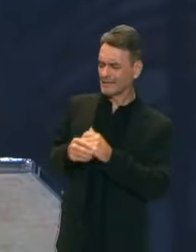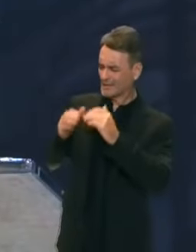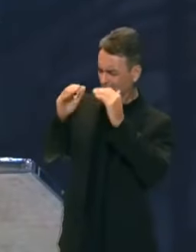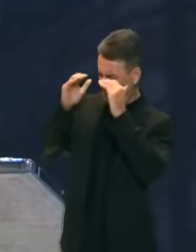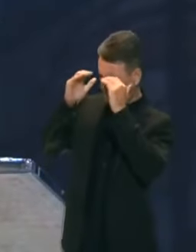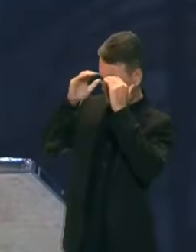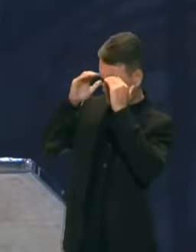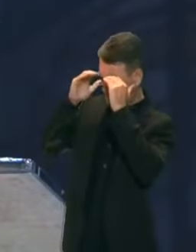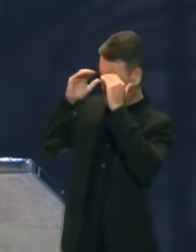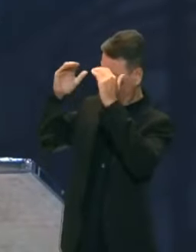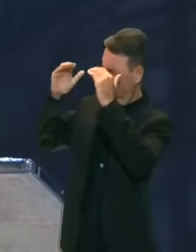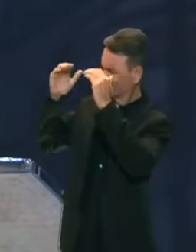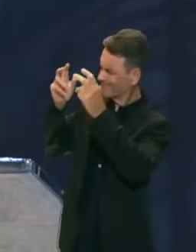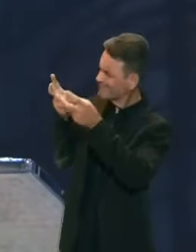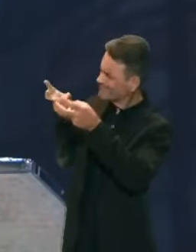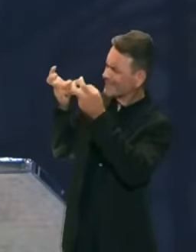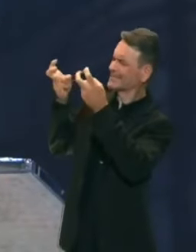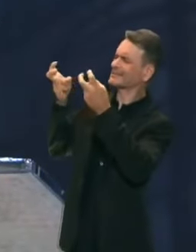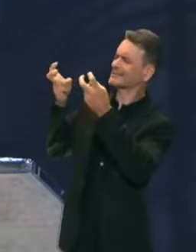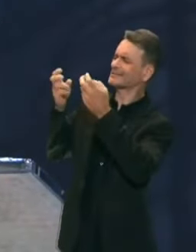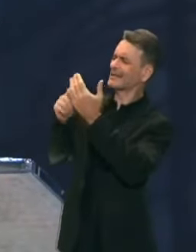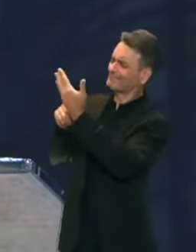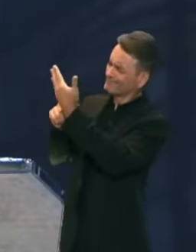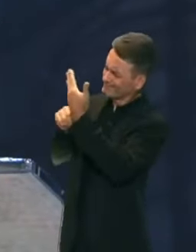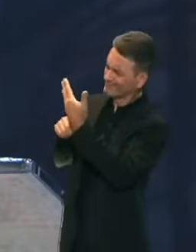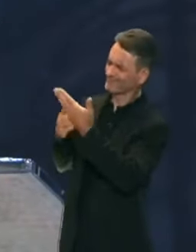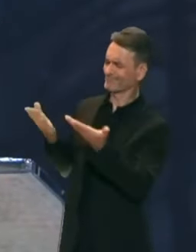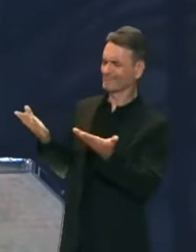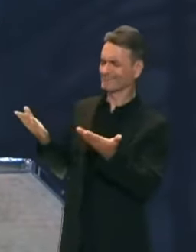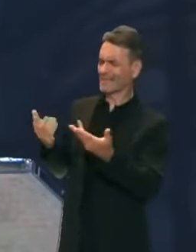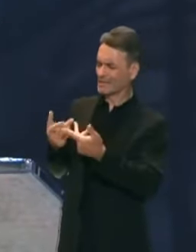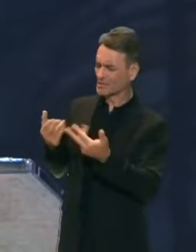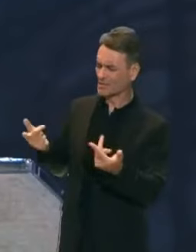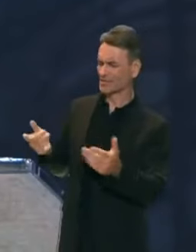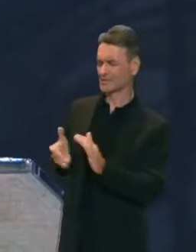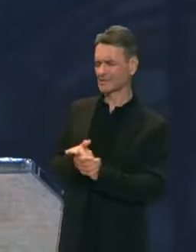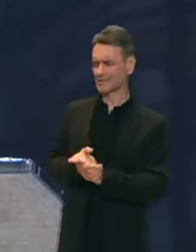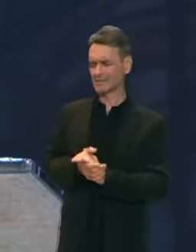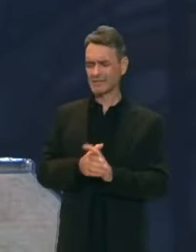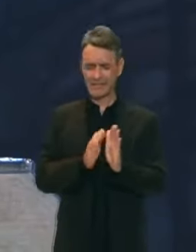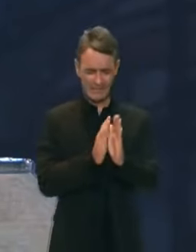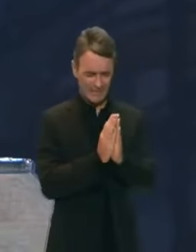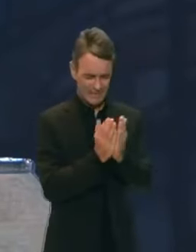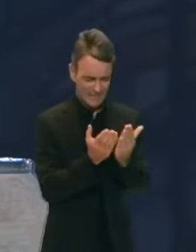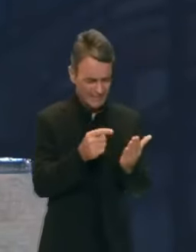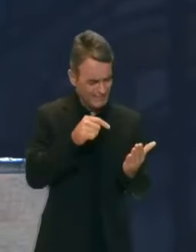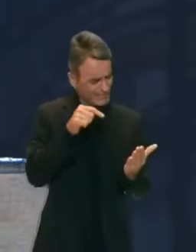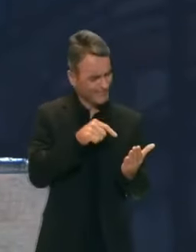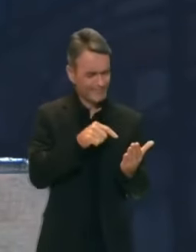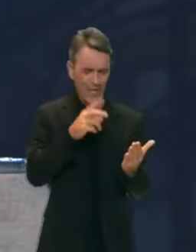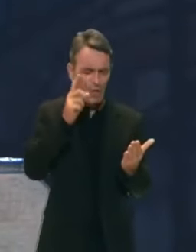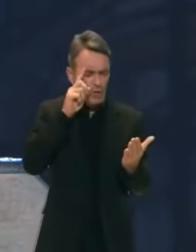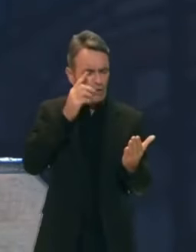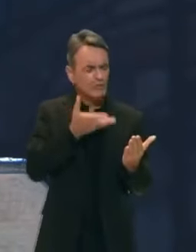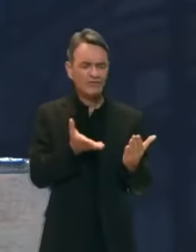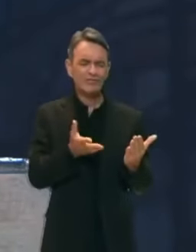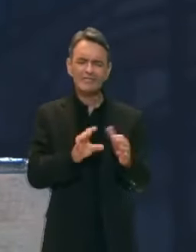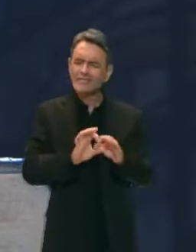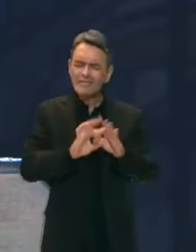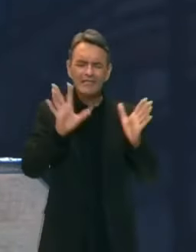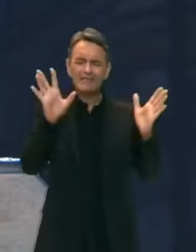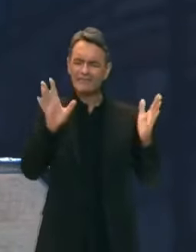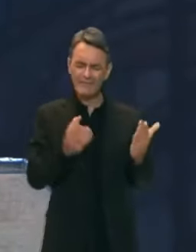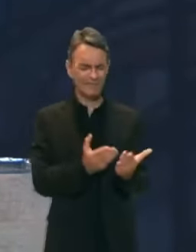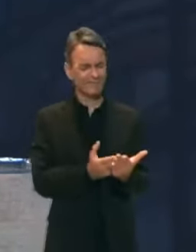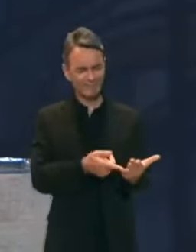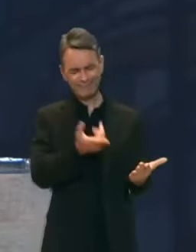tua voz. Ela está ali à nossa disposição todos os dias, a